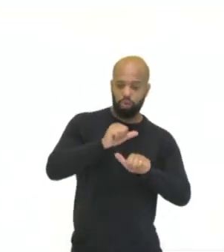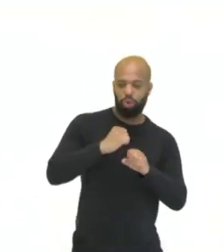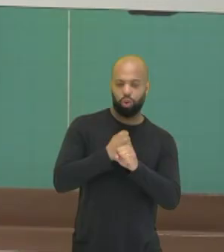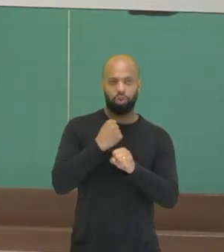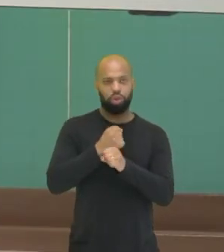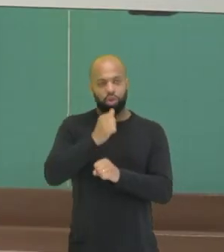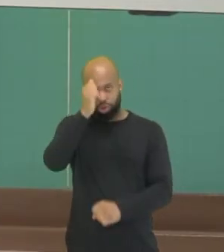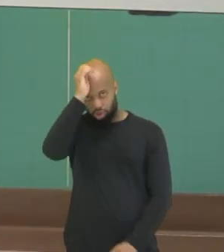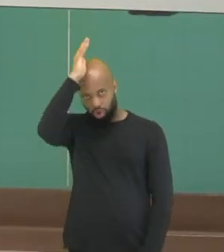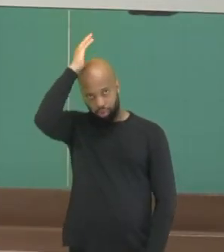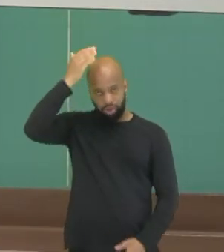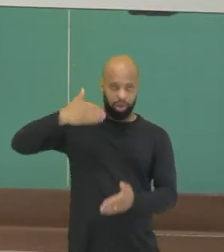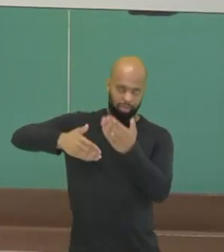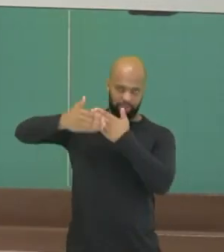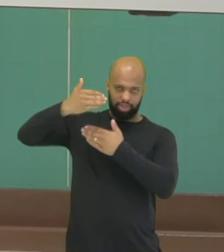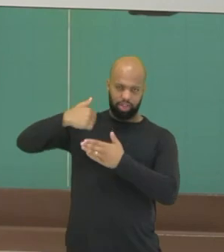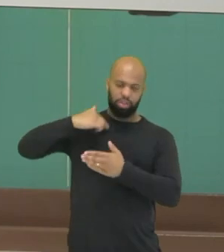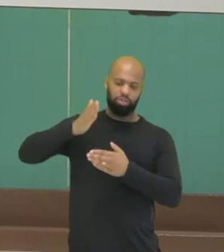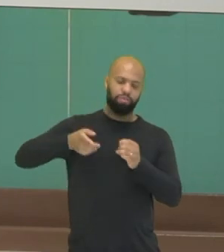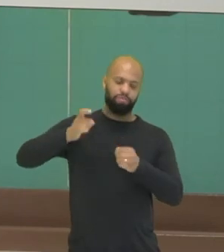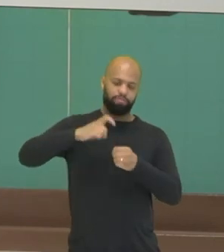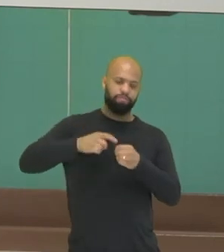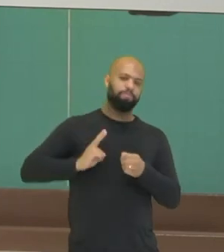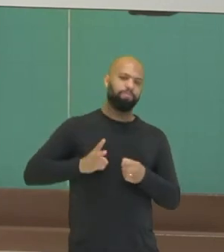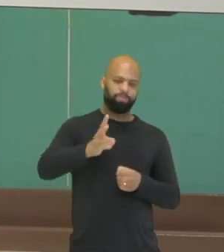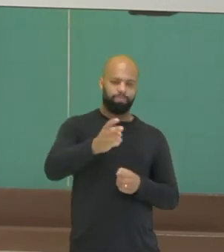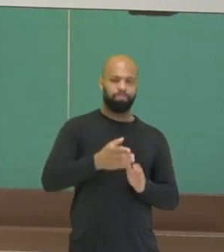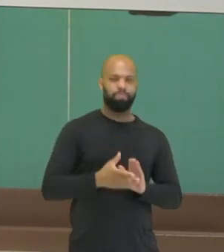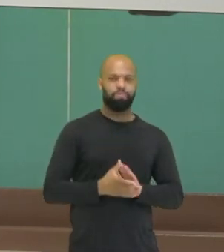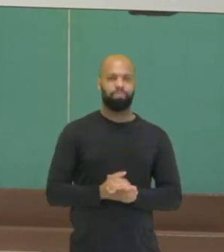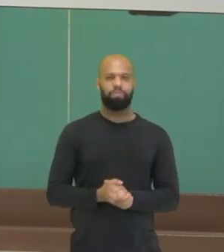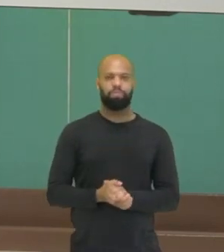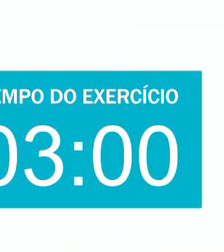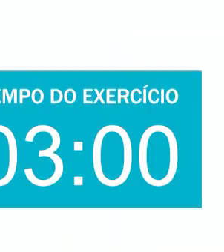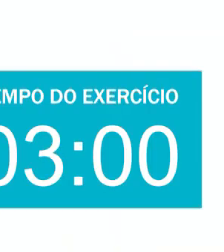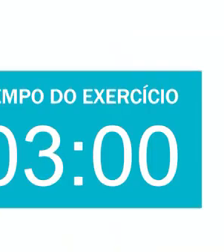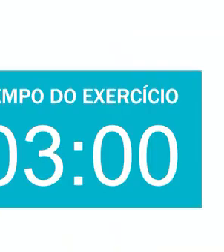na antiguidade? Daqui a pouquinho nós voltamos, corrigimos juntos.